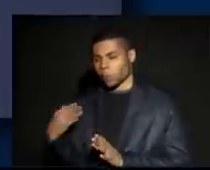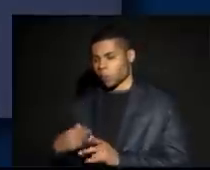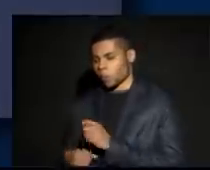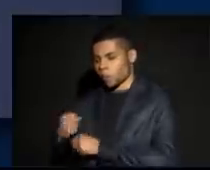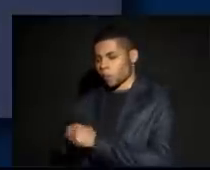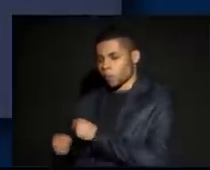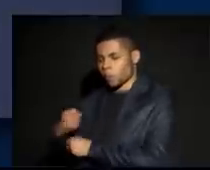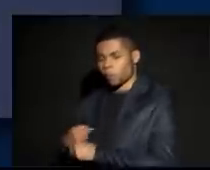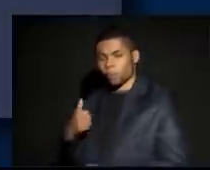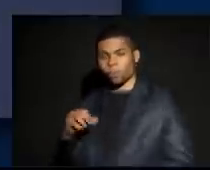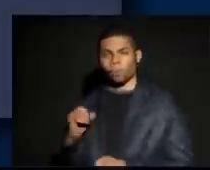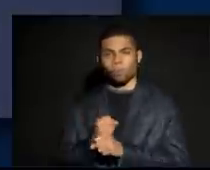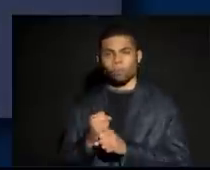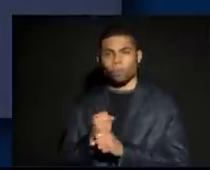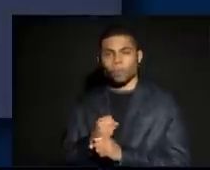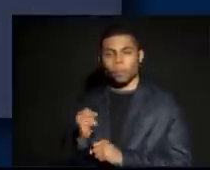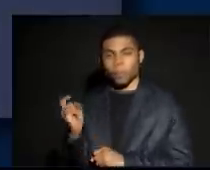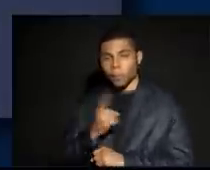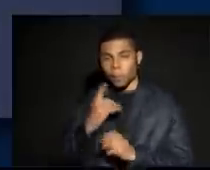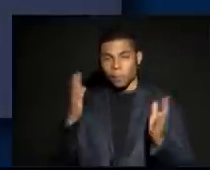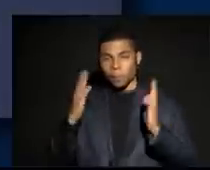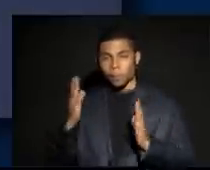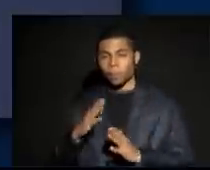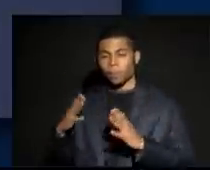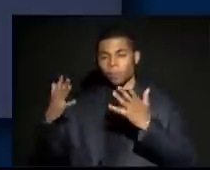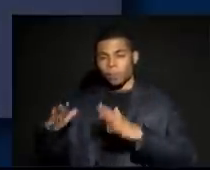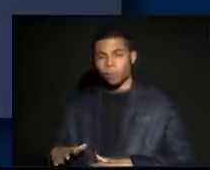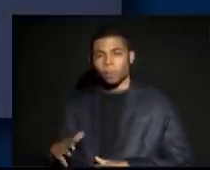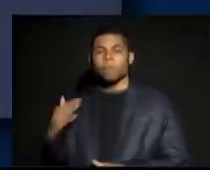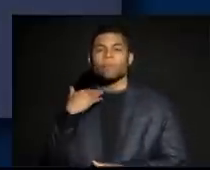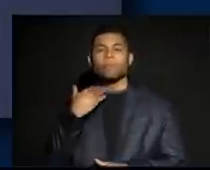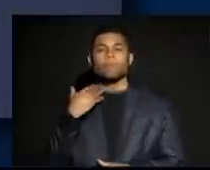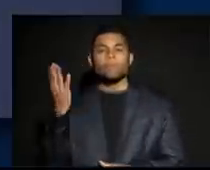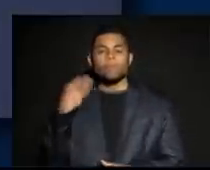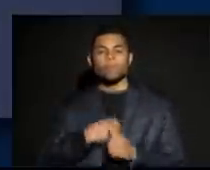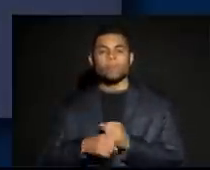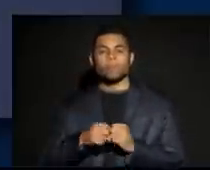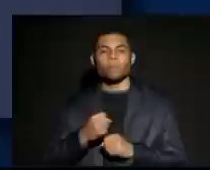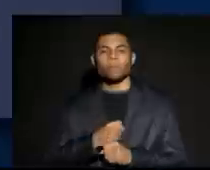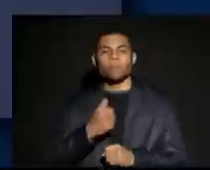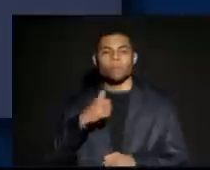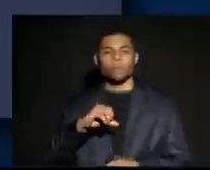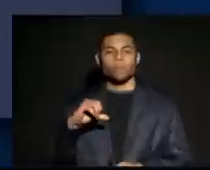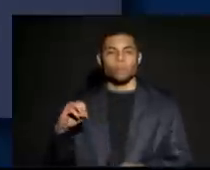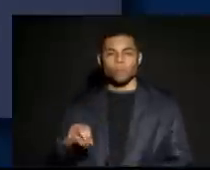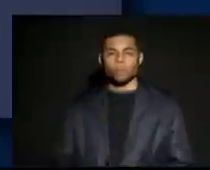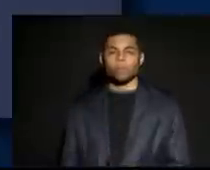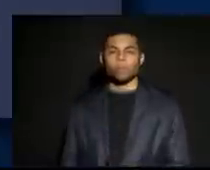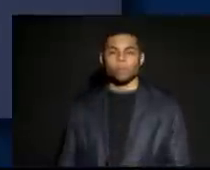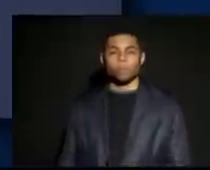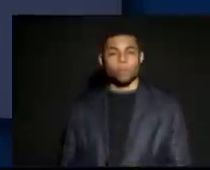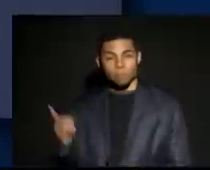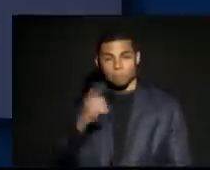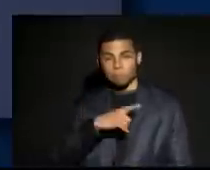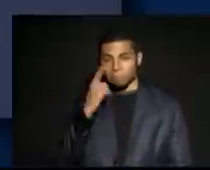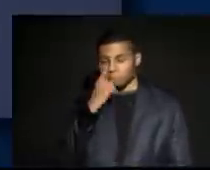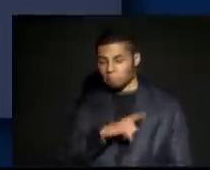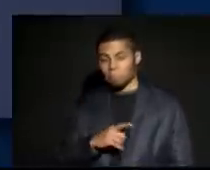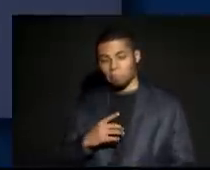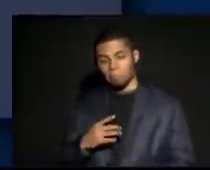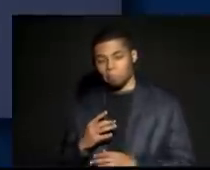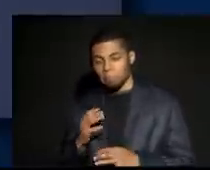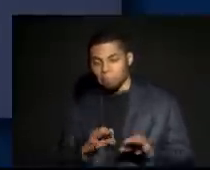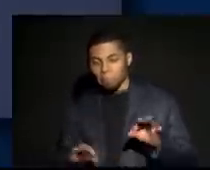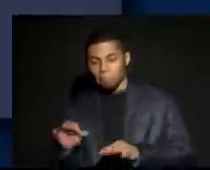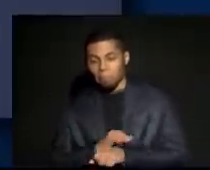dez anos talvez comparado a crise bancária que eles tiveram lá nos anos 90 é que conseguimos sair